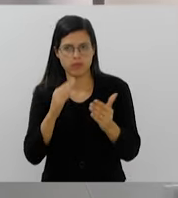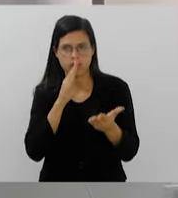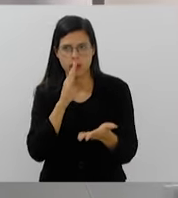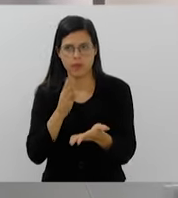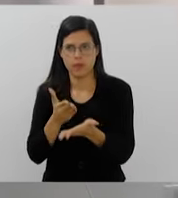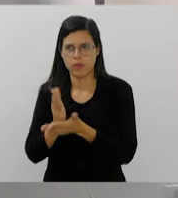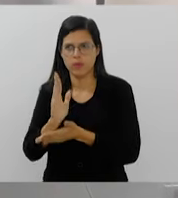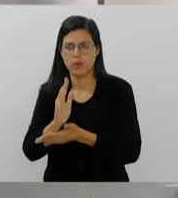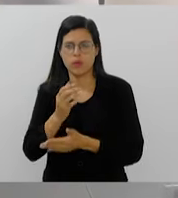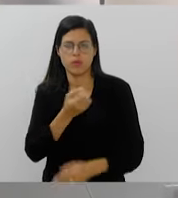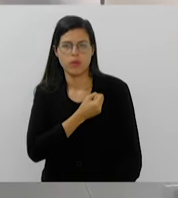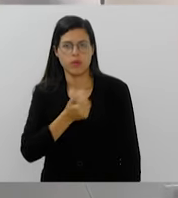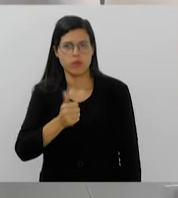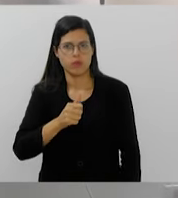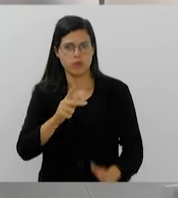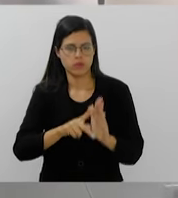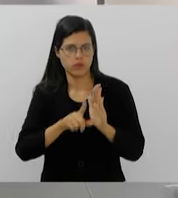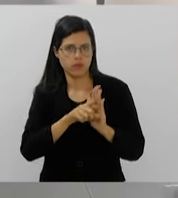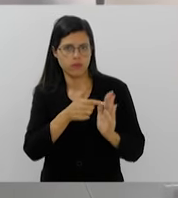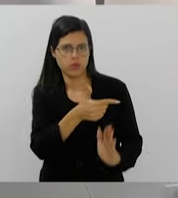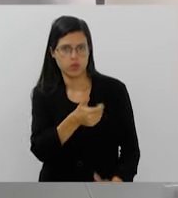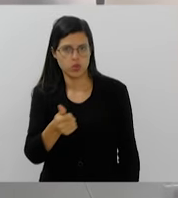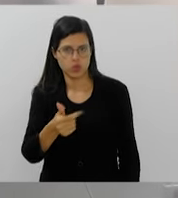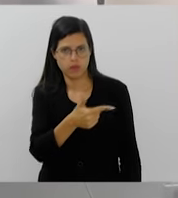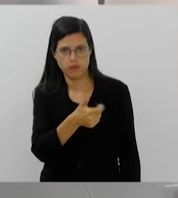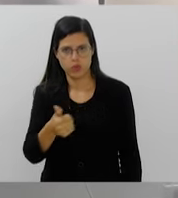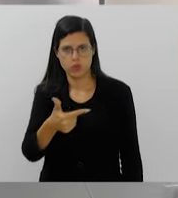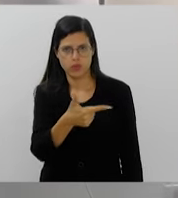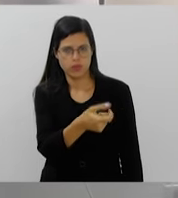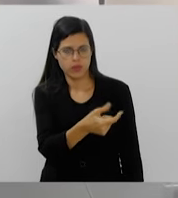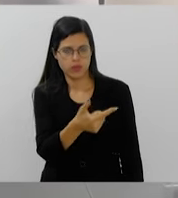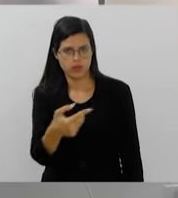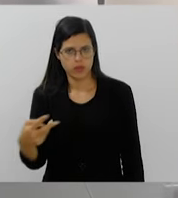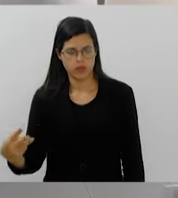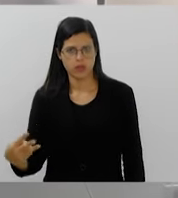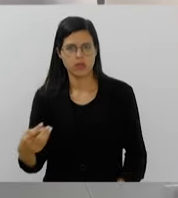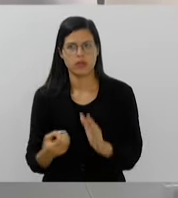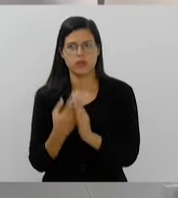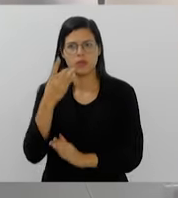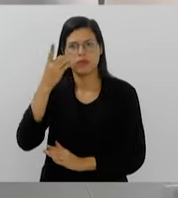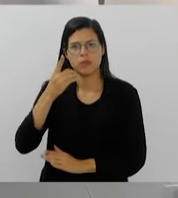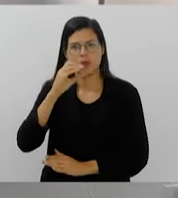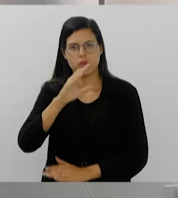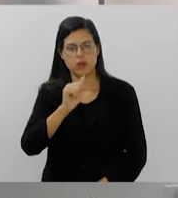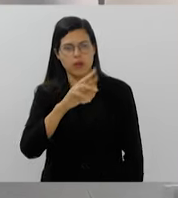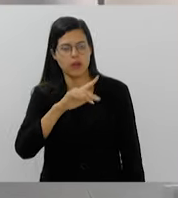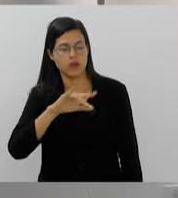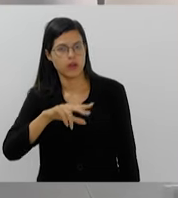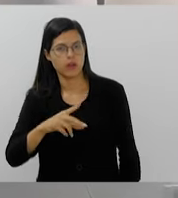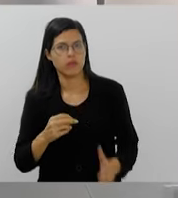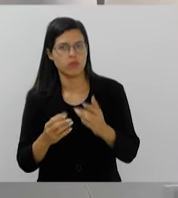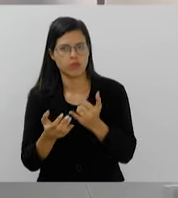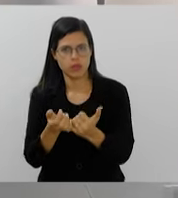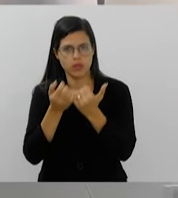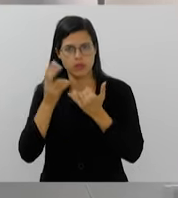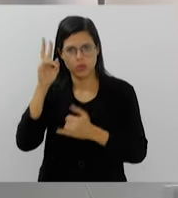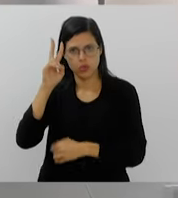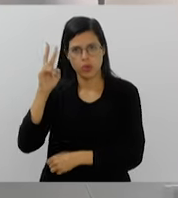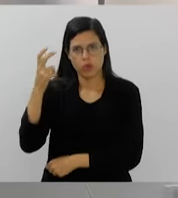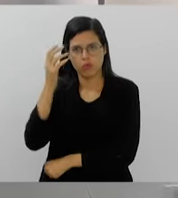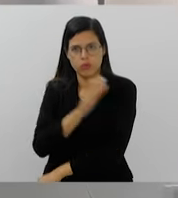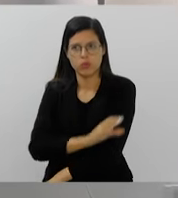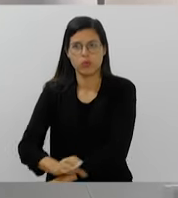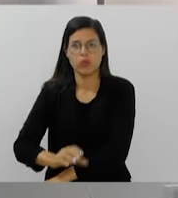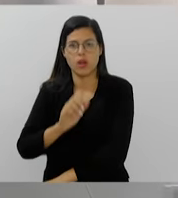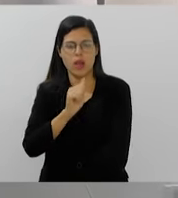estão. Aprovado. 11 da pauta. Projeto de lei 2121 de 23, de autoria do deputado Carlinhos BNH, que declara como patrimônio cultural e material do estado do Rio de Janeiro o